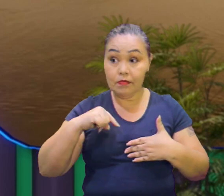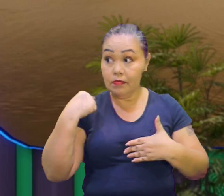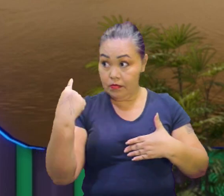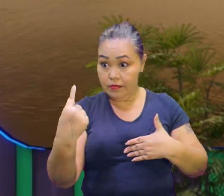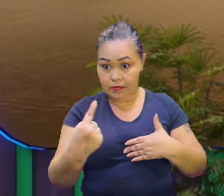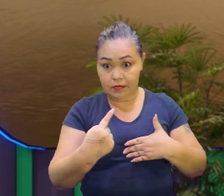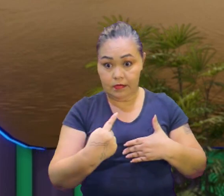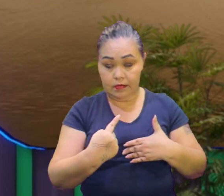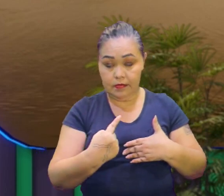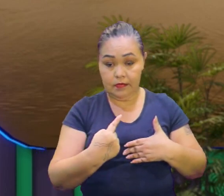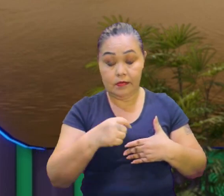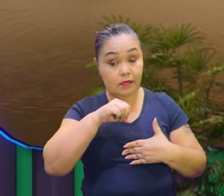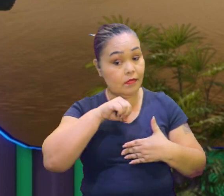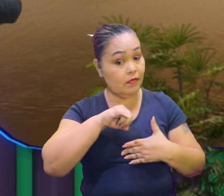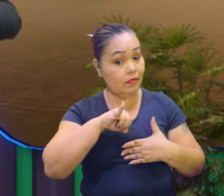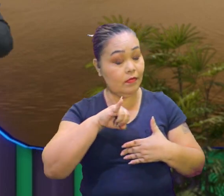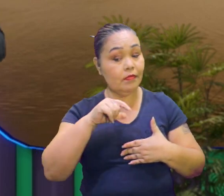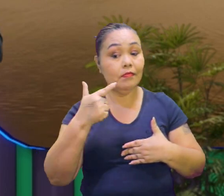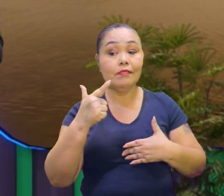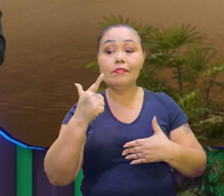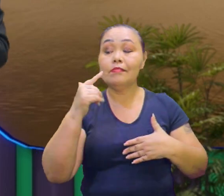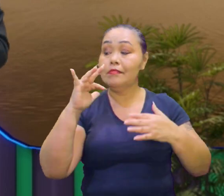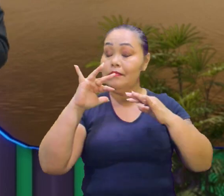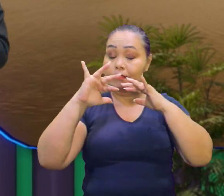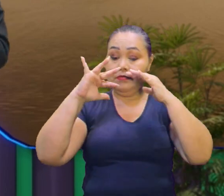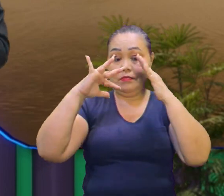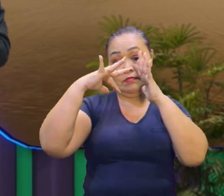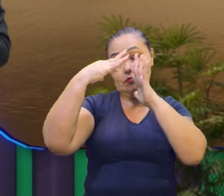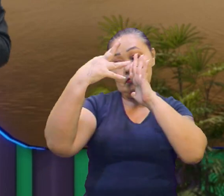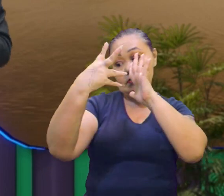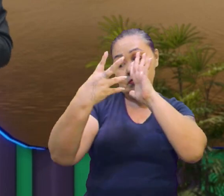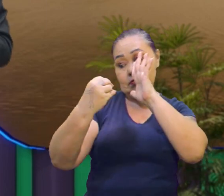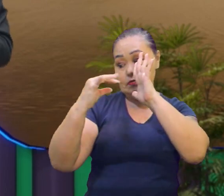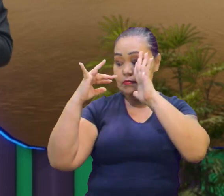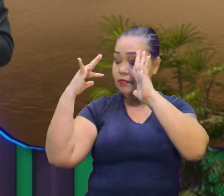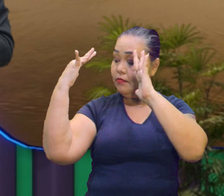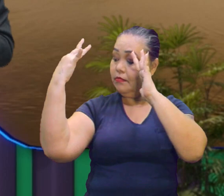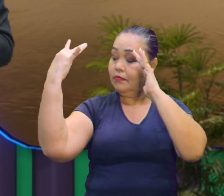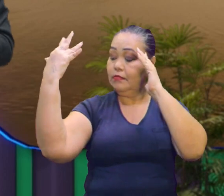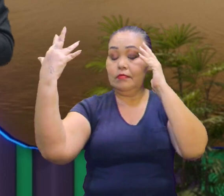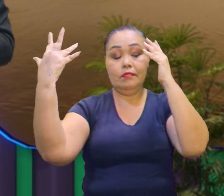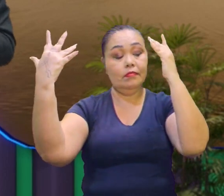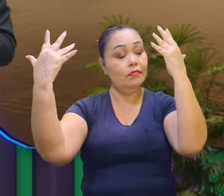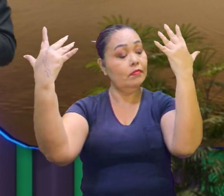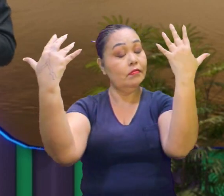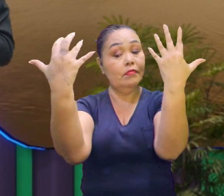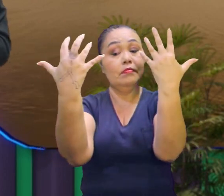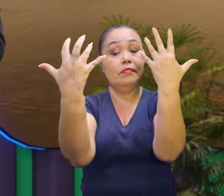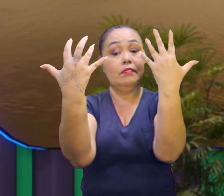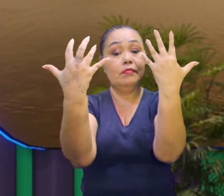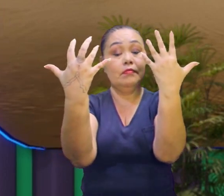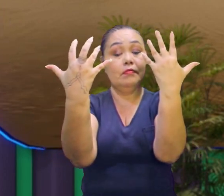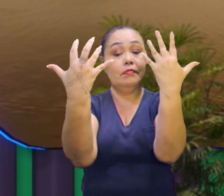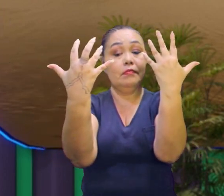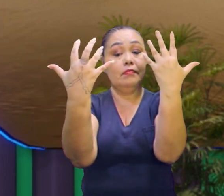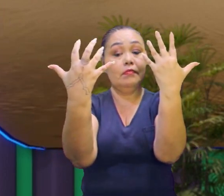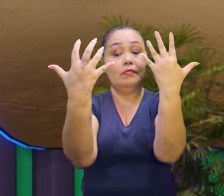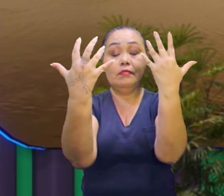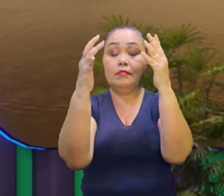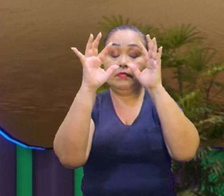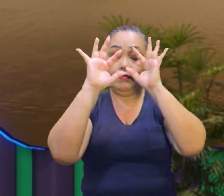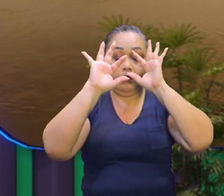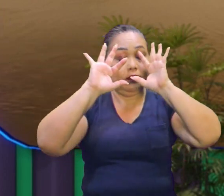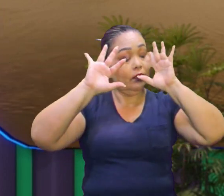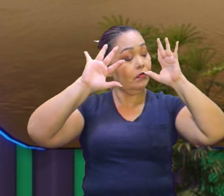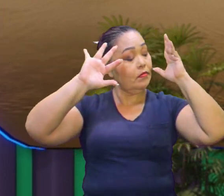humanos se não tivesse a Amazônia, ok? É uma